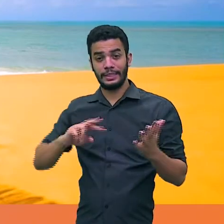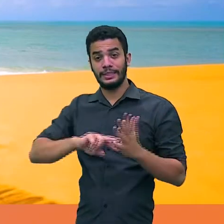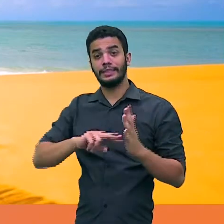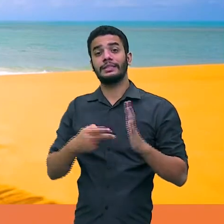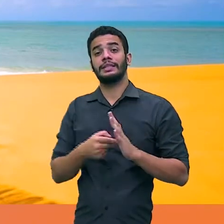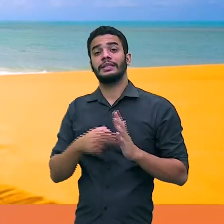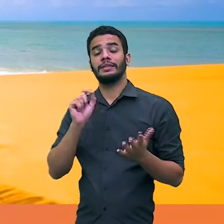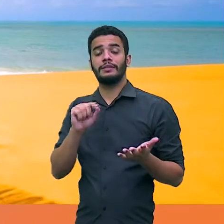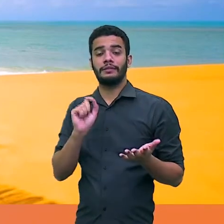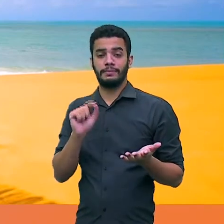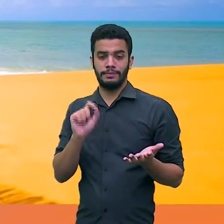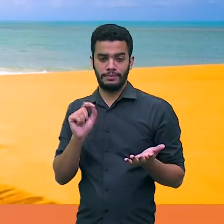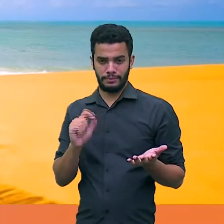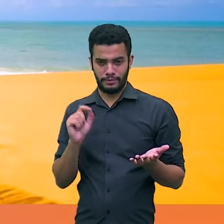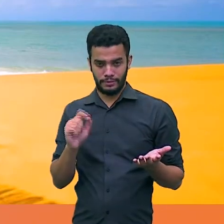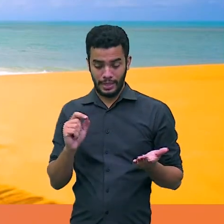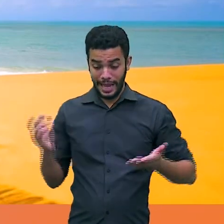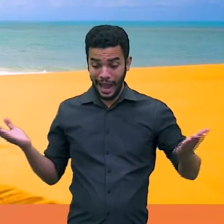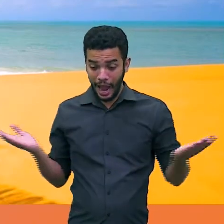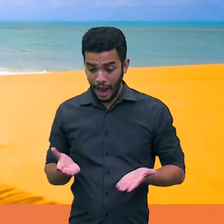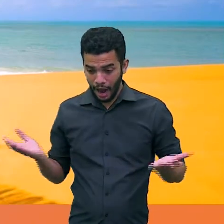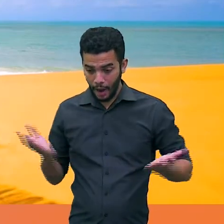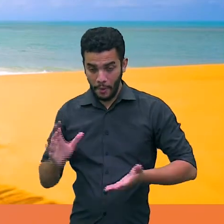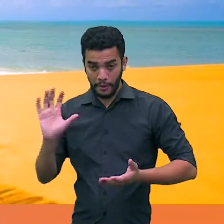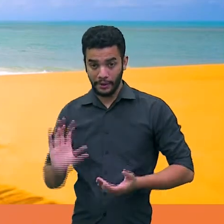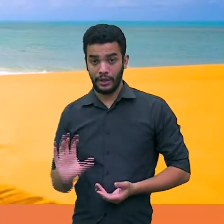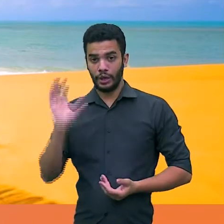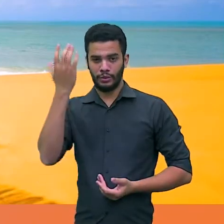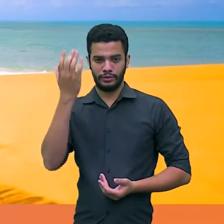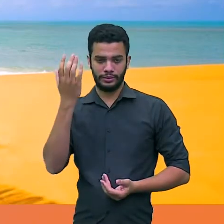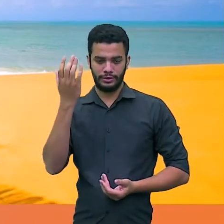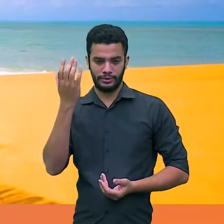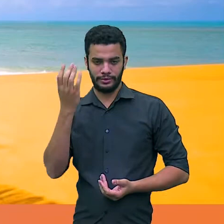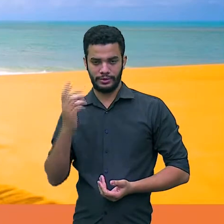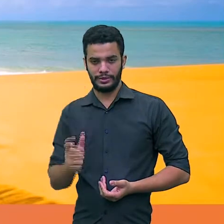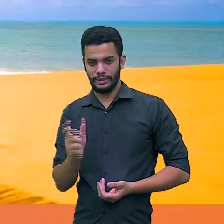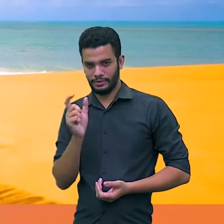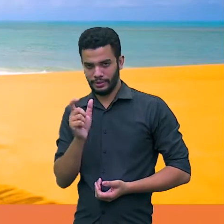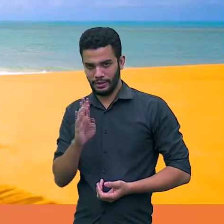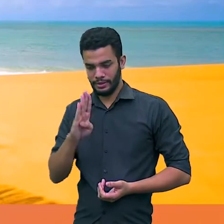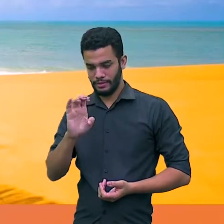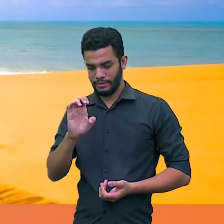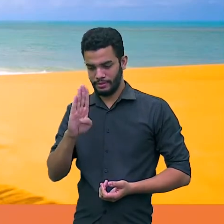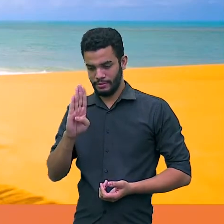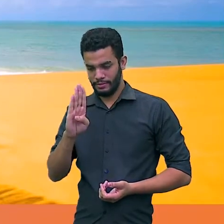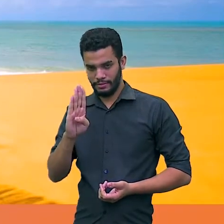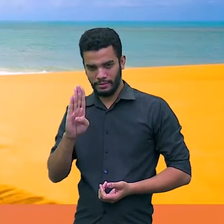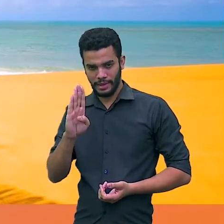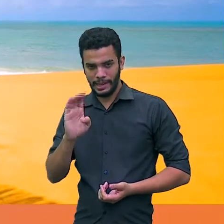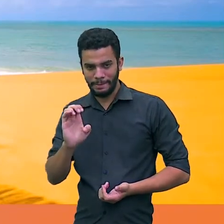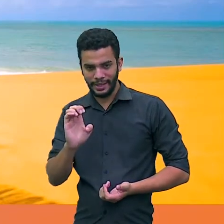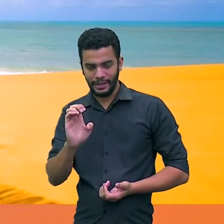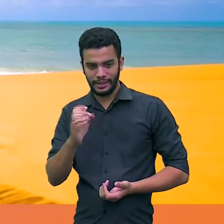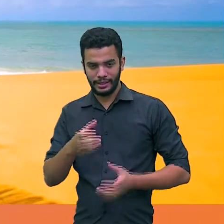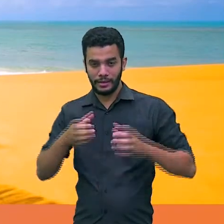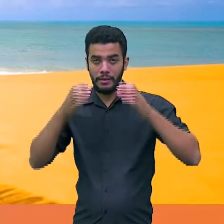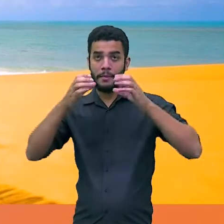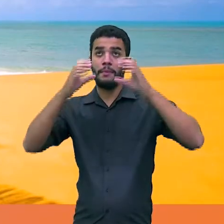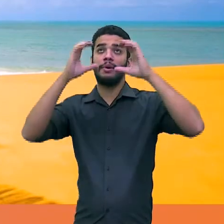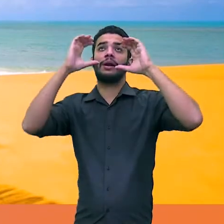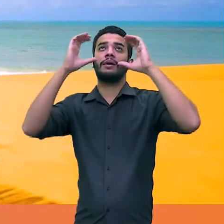está acontecendo agora. Vou repetir. Tempo presente indica algo que está